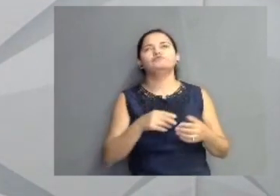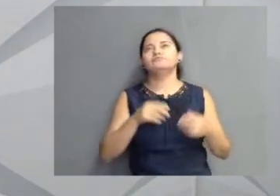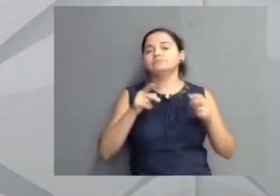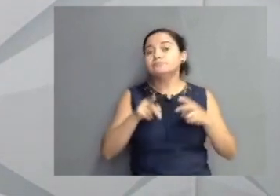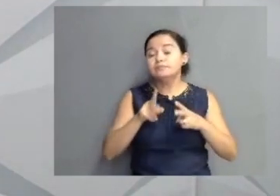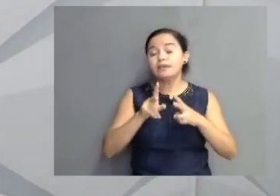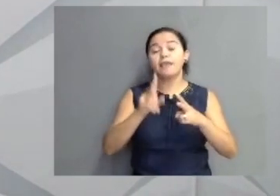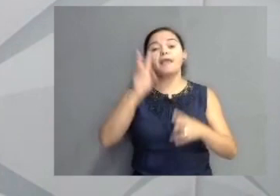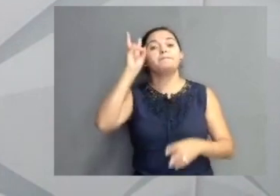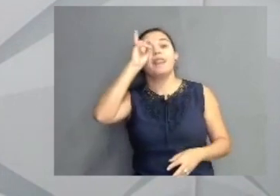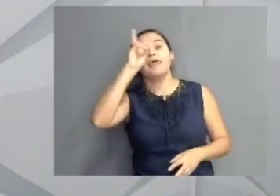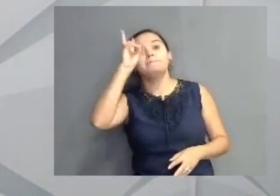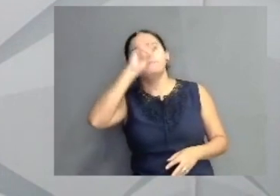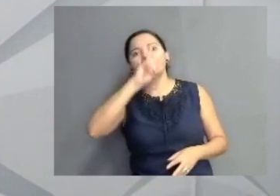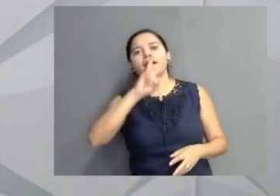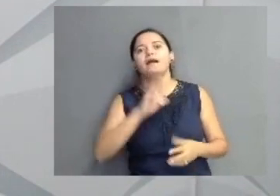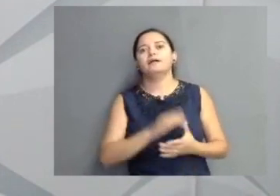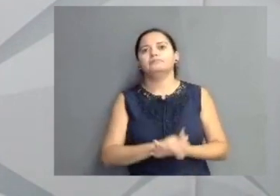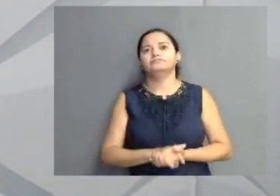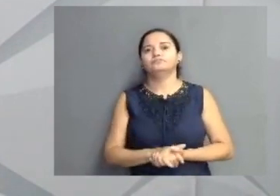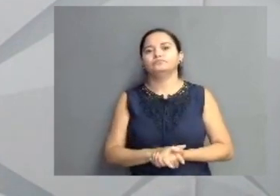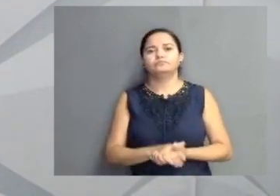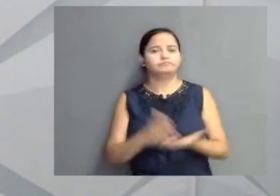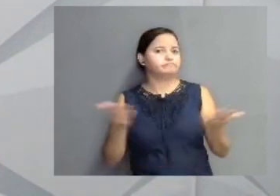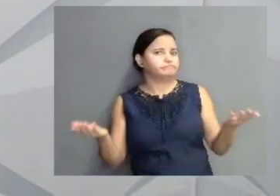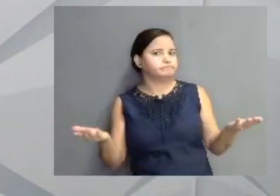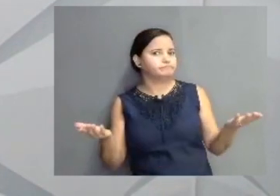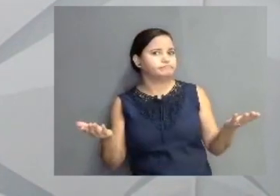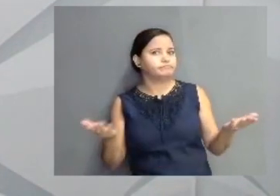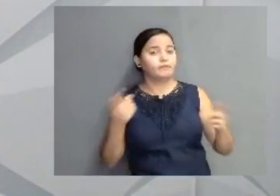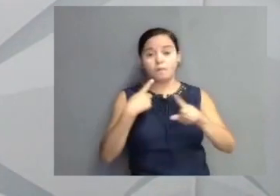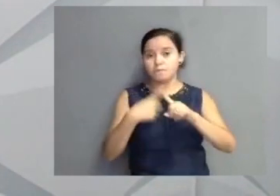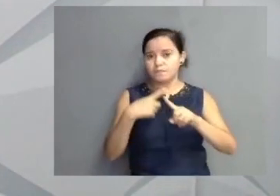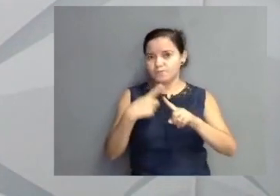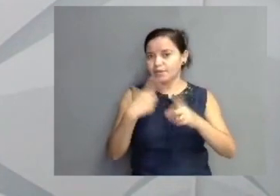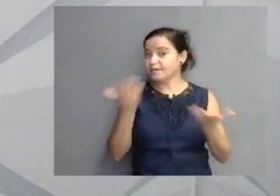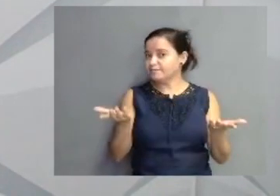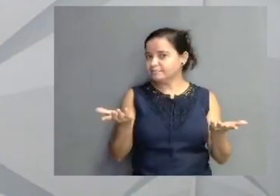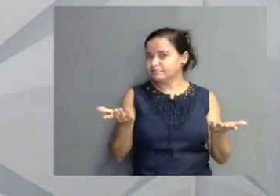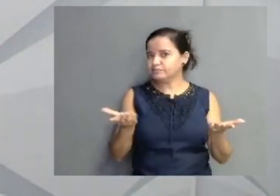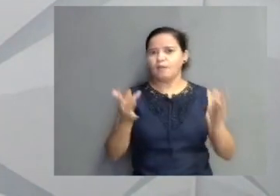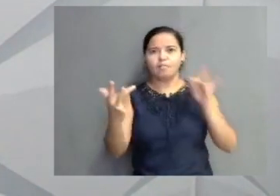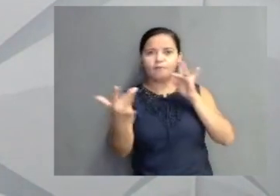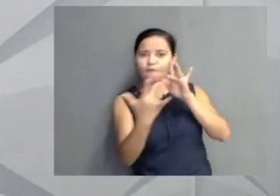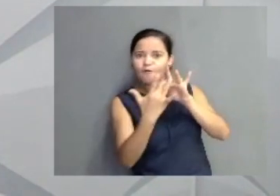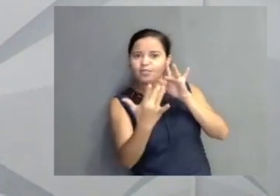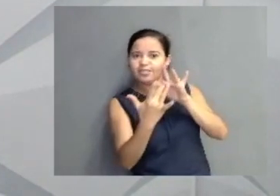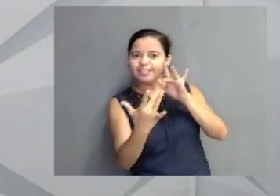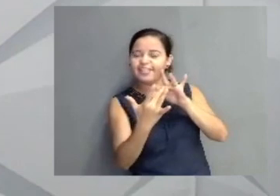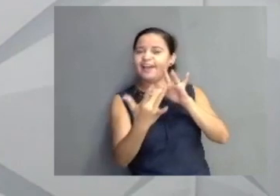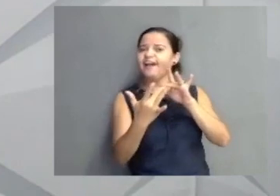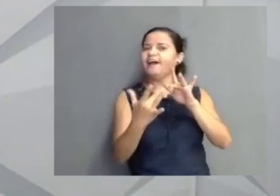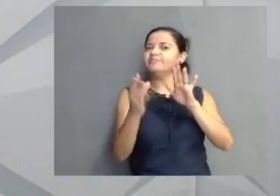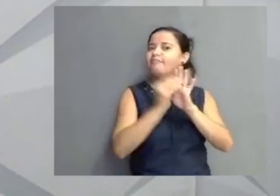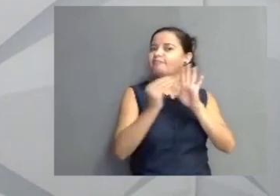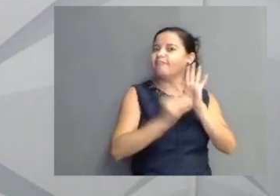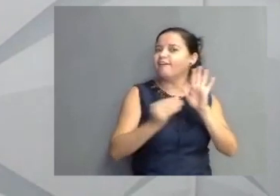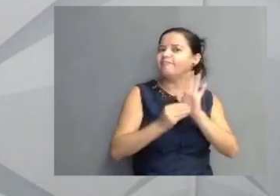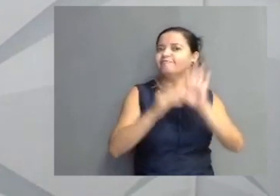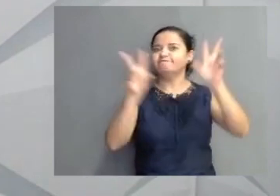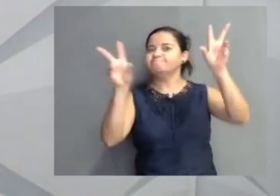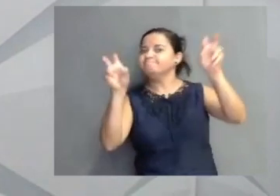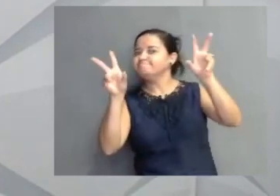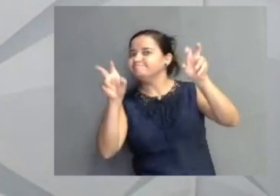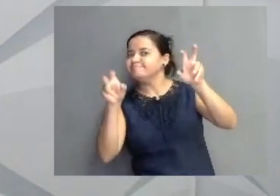gente revise, tá? Porque a nossa aula de hoje vai ser o primeiro contato de muitos com alguns assuntos, com alguns